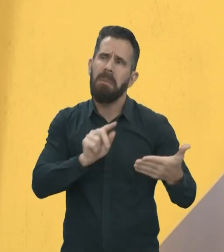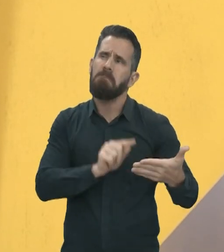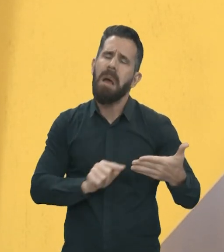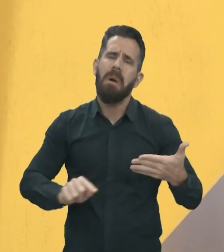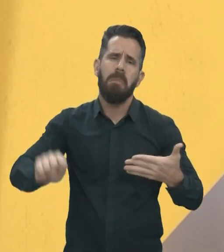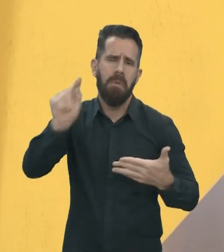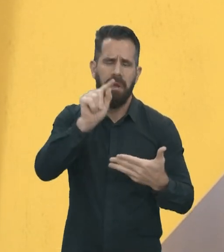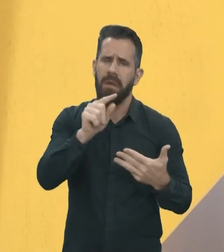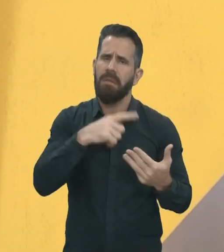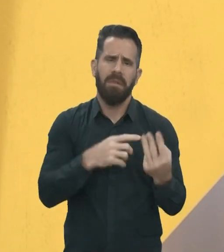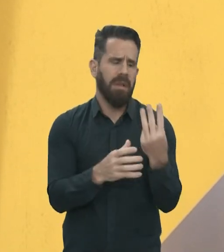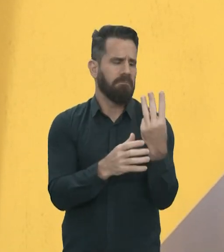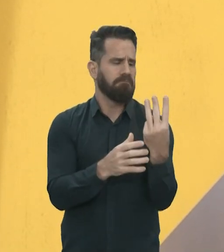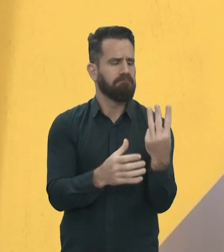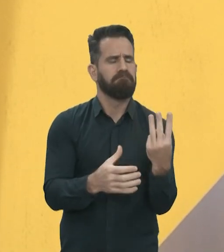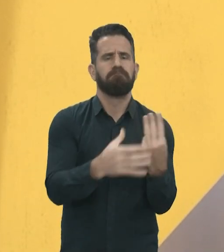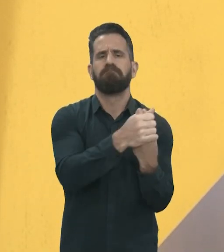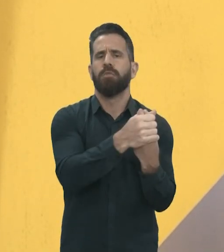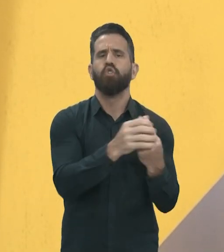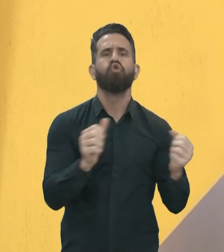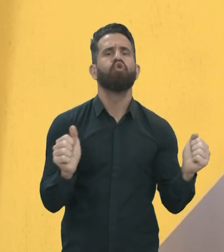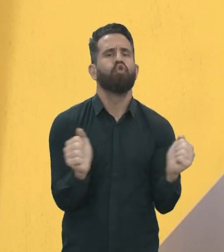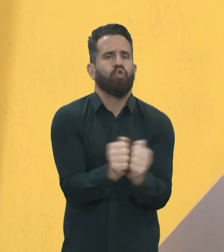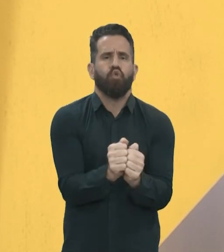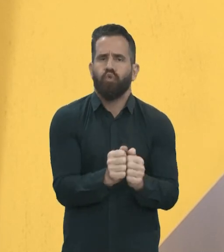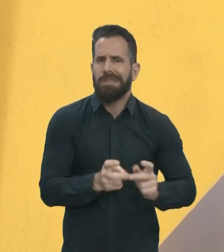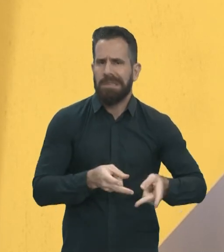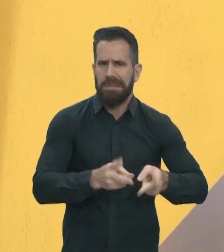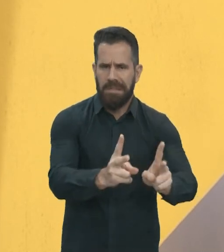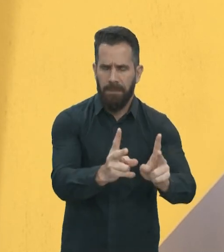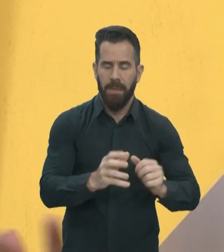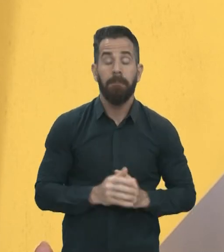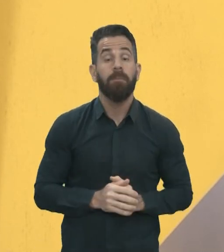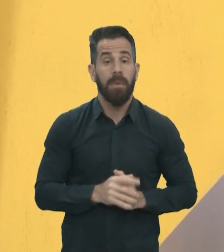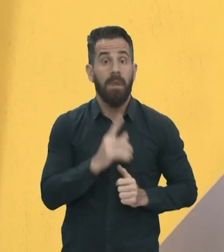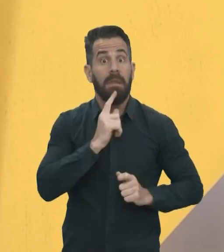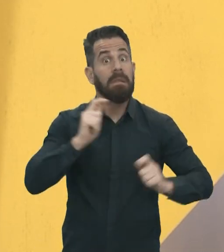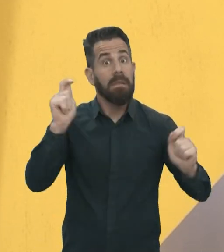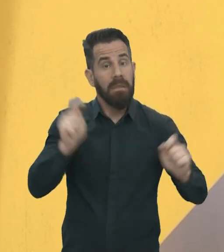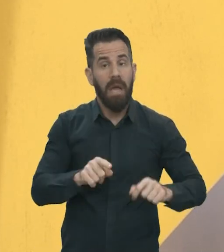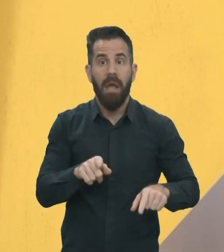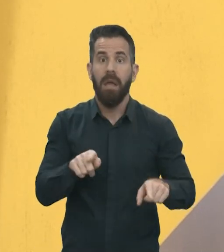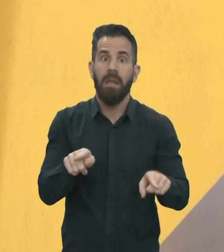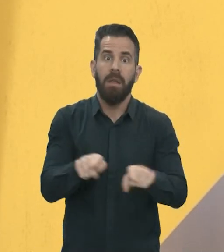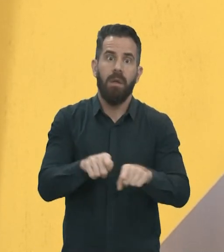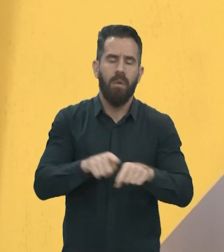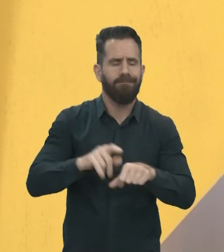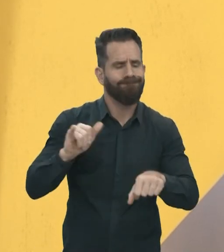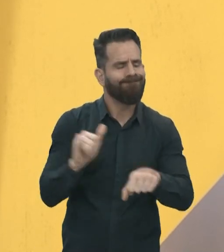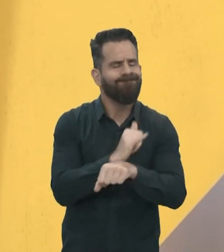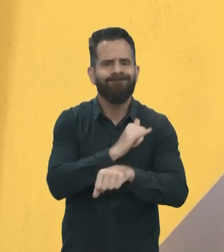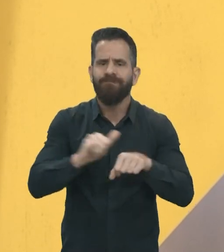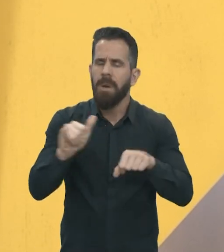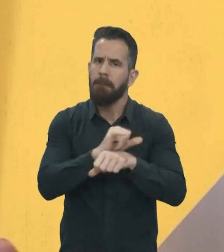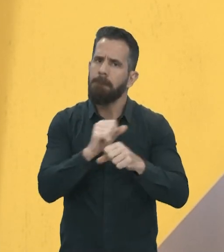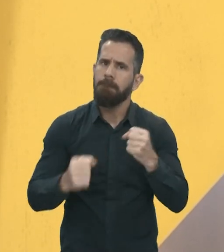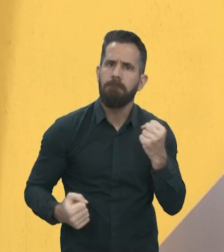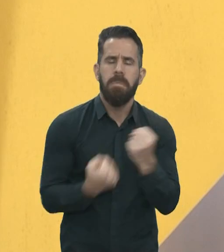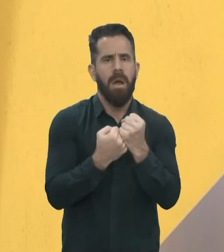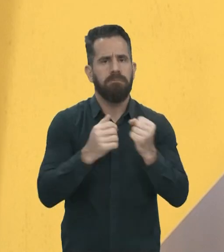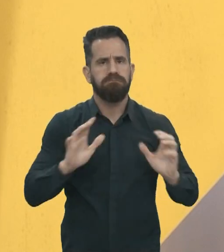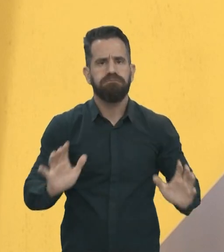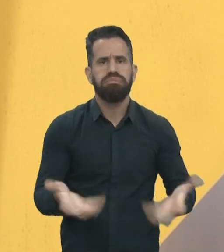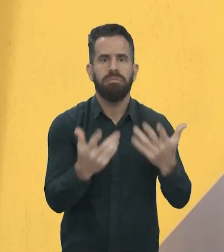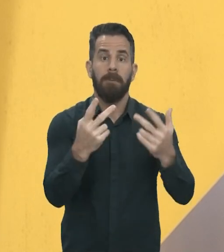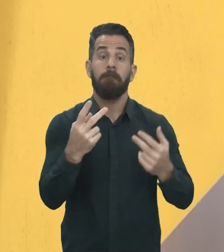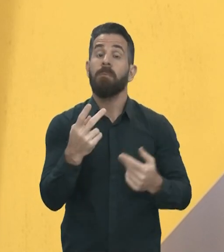ensino, pesquisa e extensão. E nós podemos fazer isso de forma potencializada de diferentes maneiras, Primeiro, valorizando